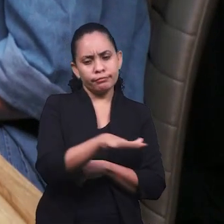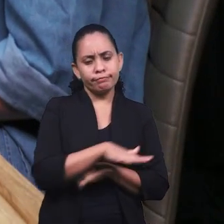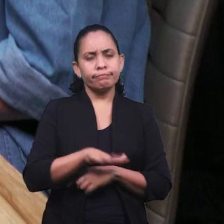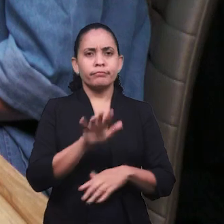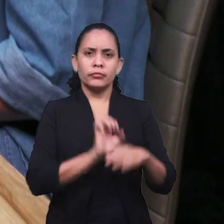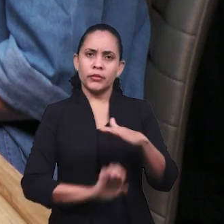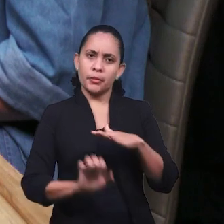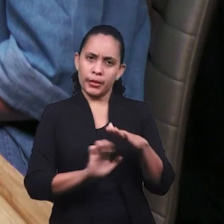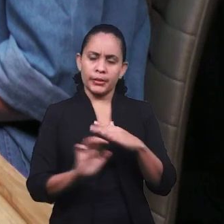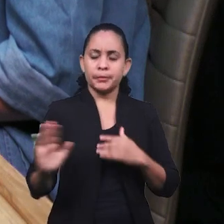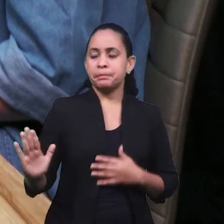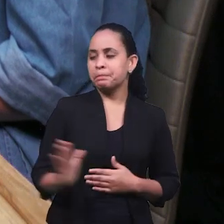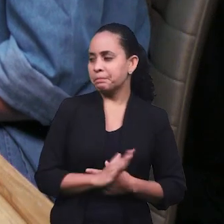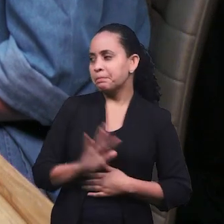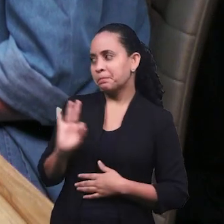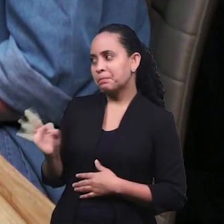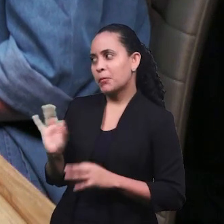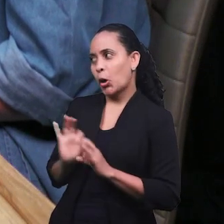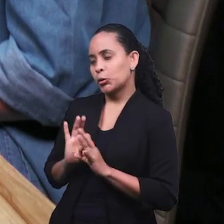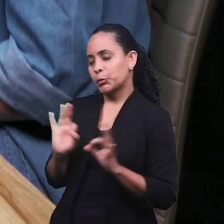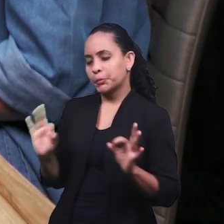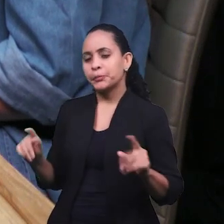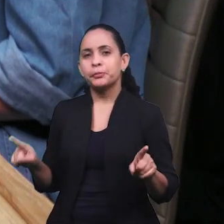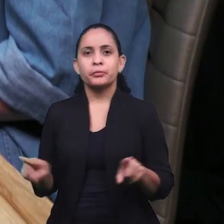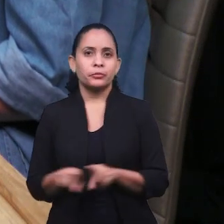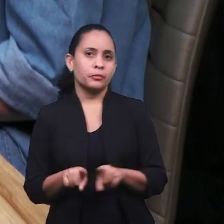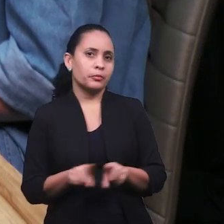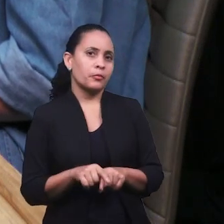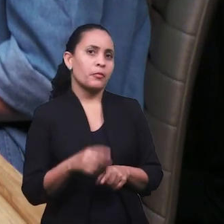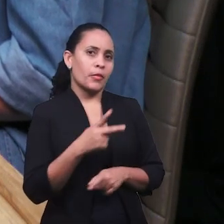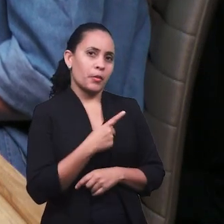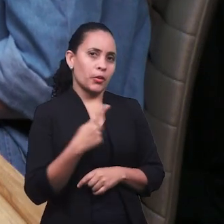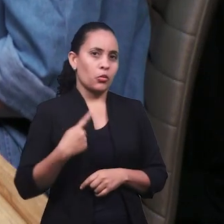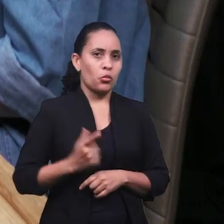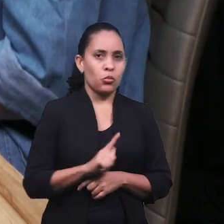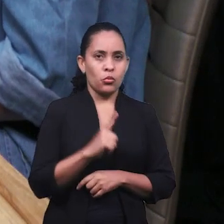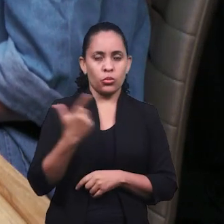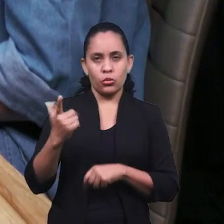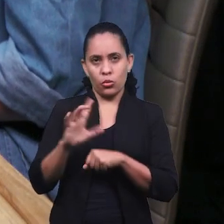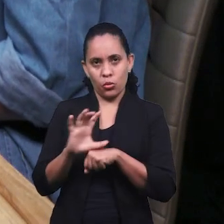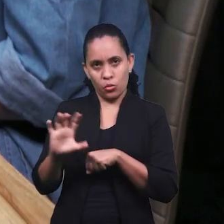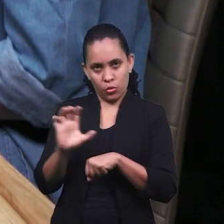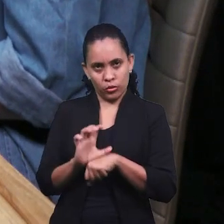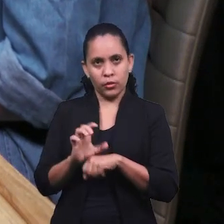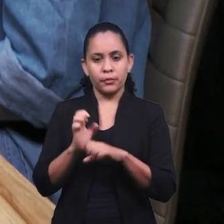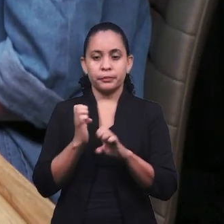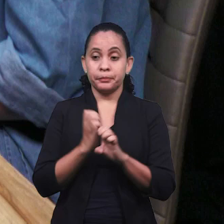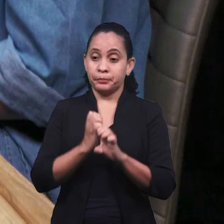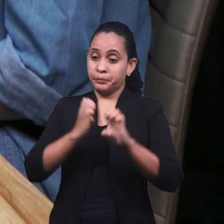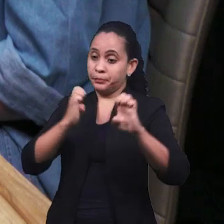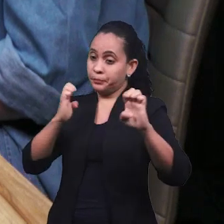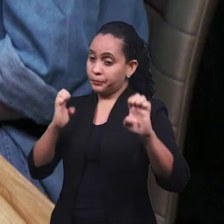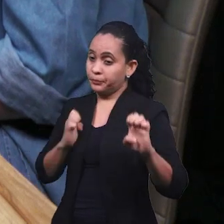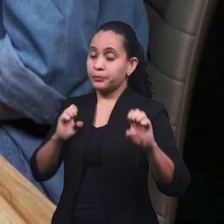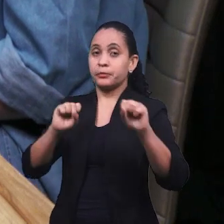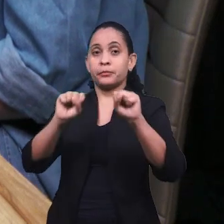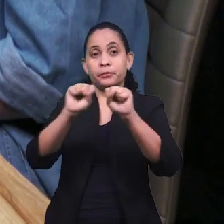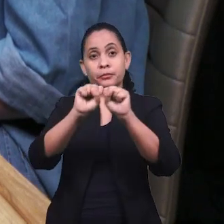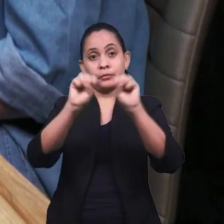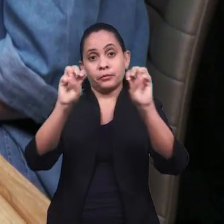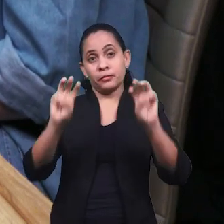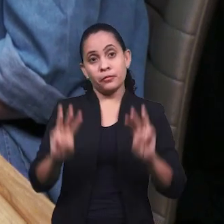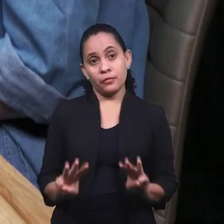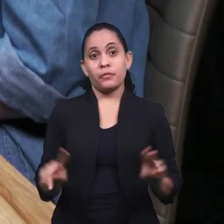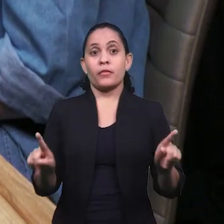outro curso chamado Engenharia de Software. Uhum. Esse curso ele é mais voltado para implementação de sistemas, né, de desenvolvimento